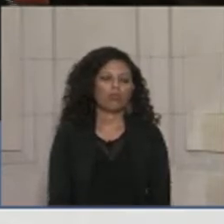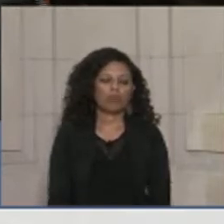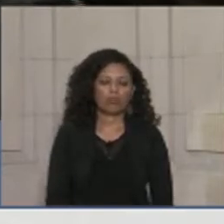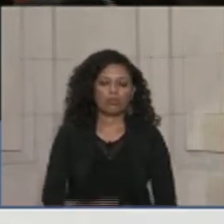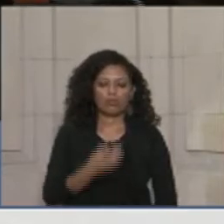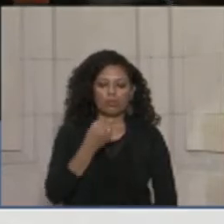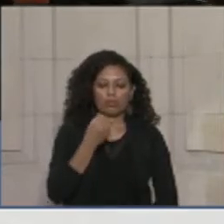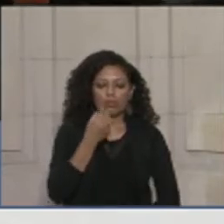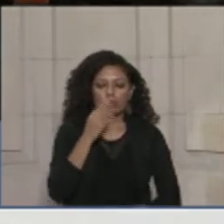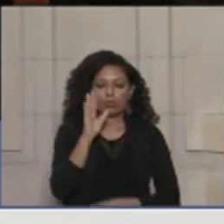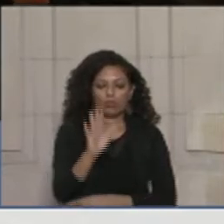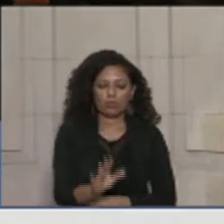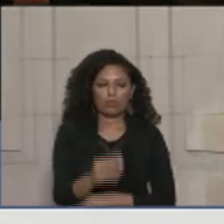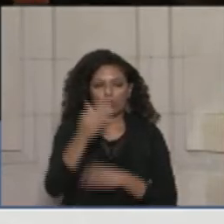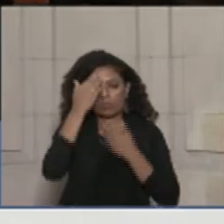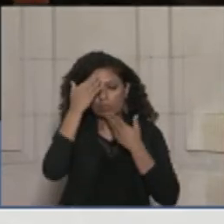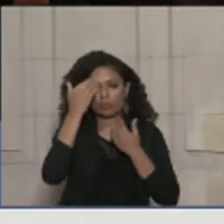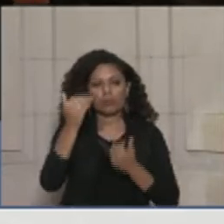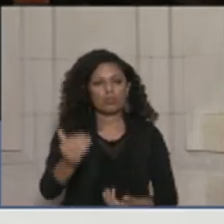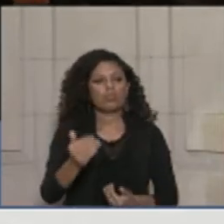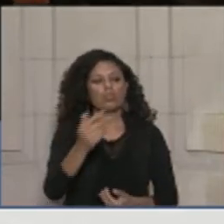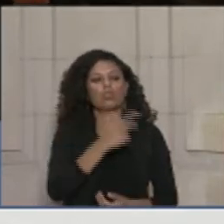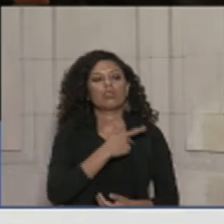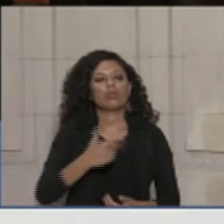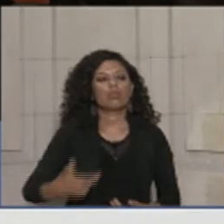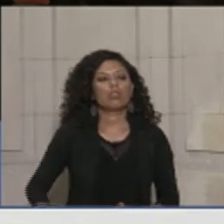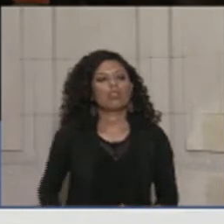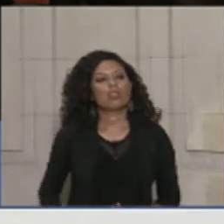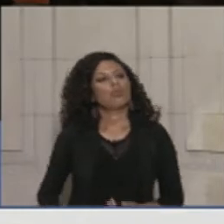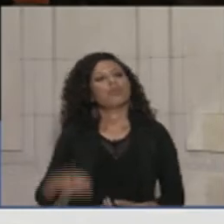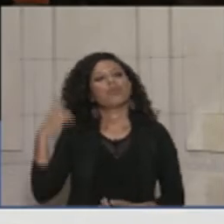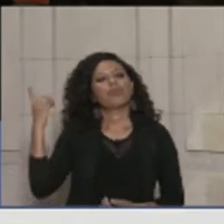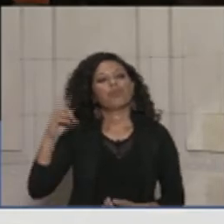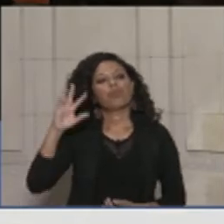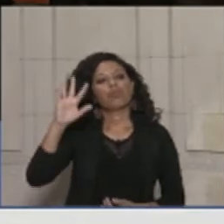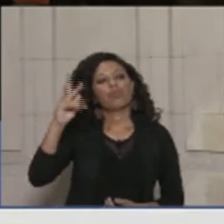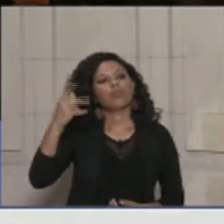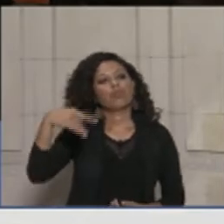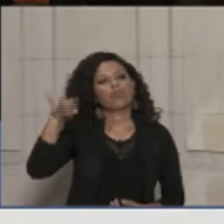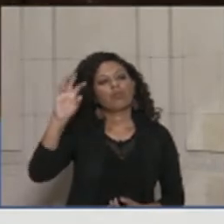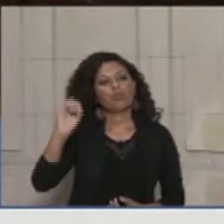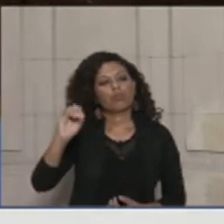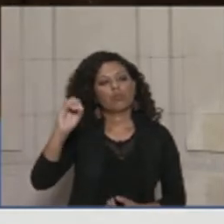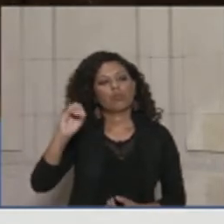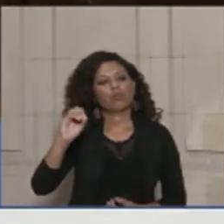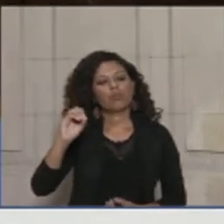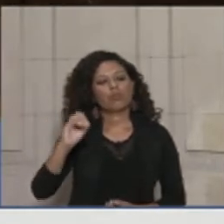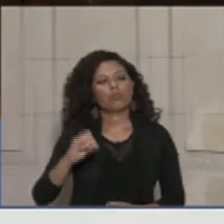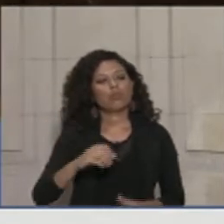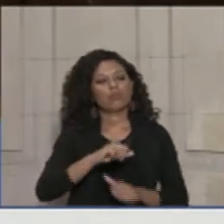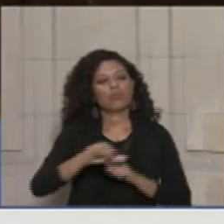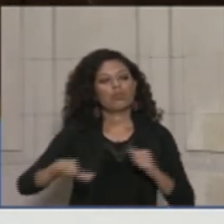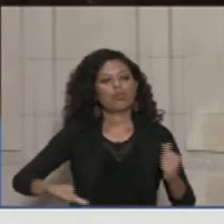Obrigado, presidente. Obrigado, deputado Chico Machado, pela troca da pauta aí. Muito obrigado.